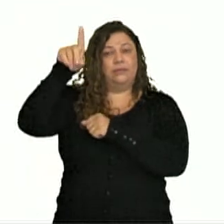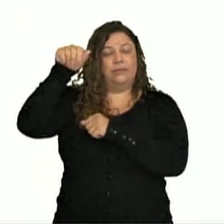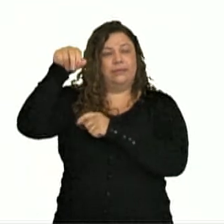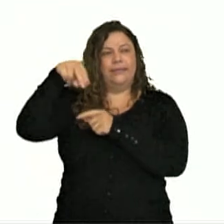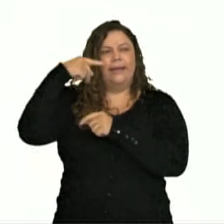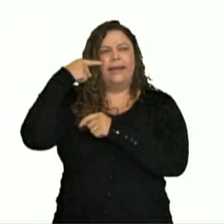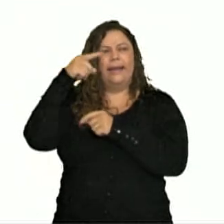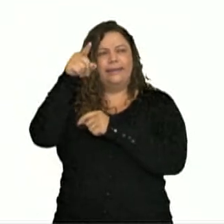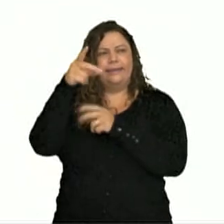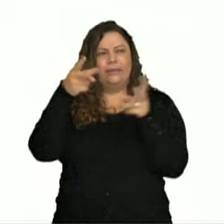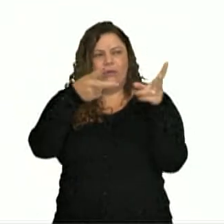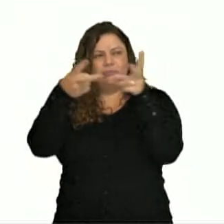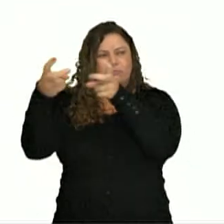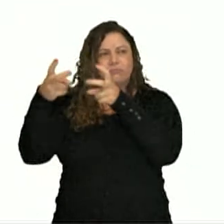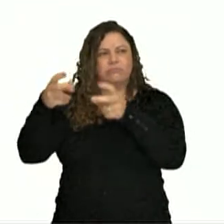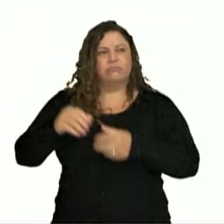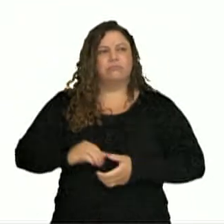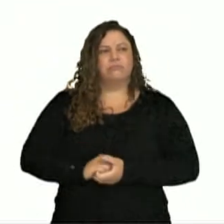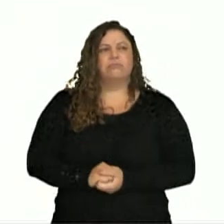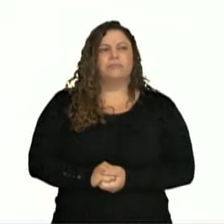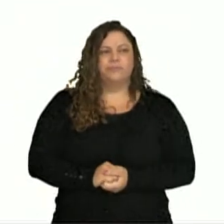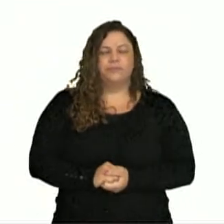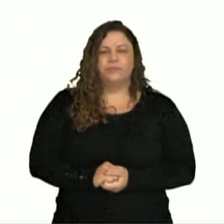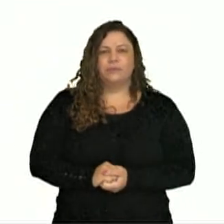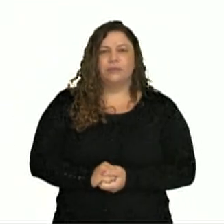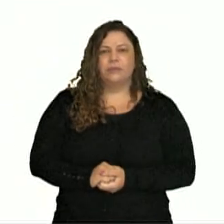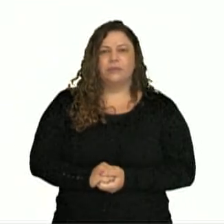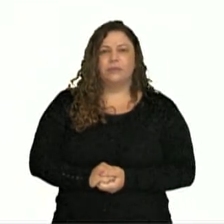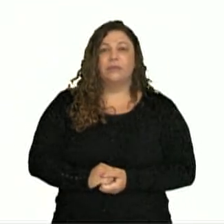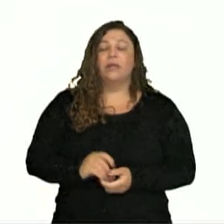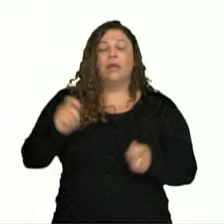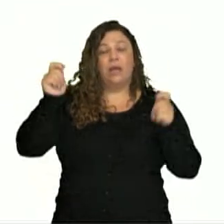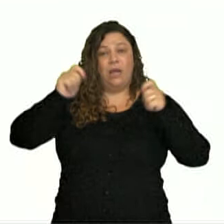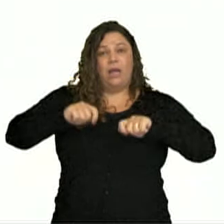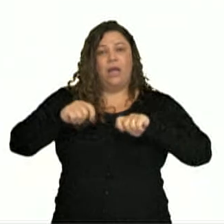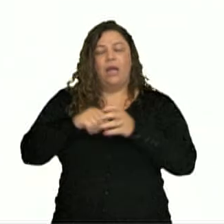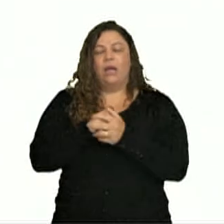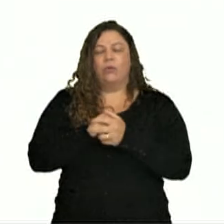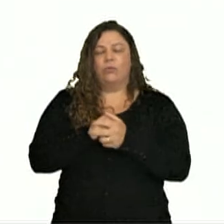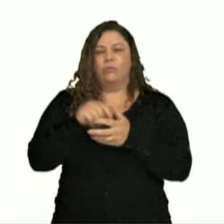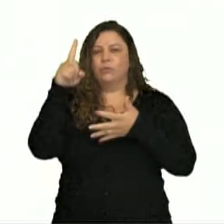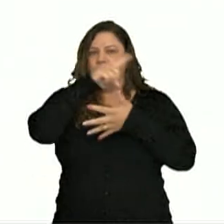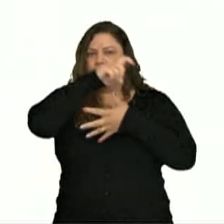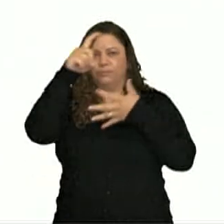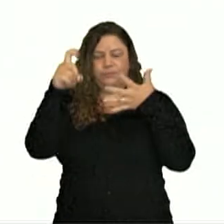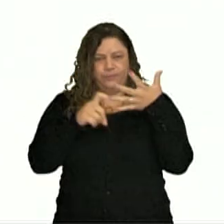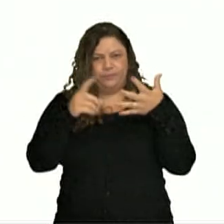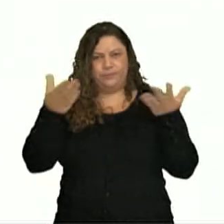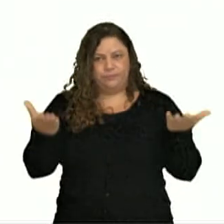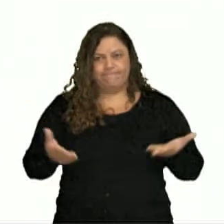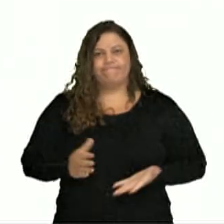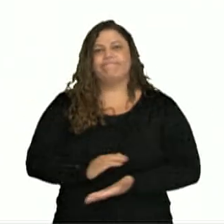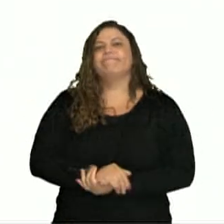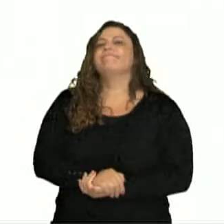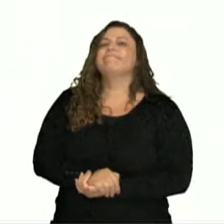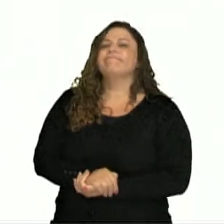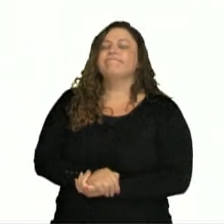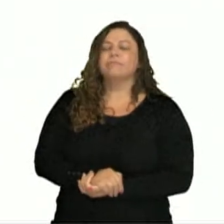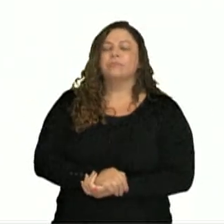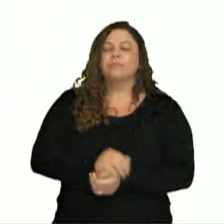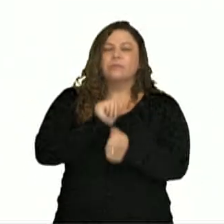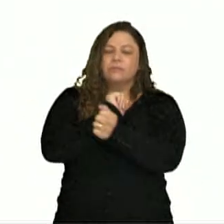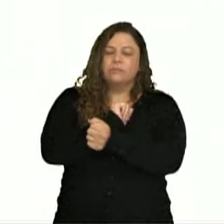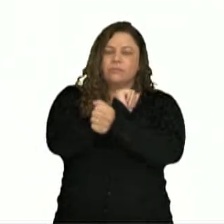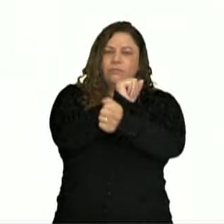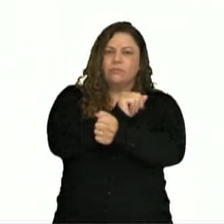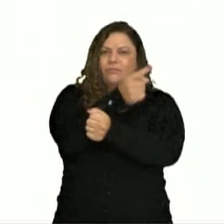verbo aqui, ele está no presente de subjuntivo. É um modo hipotético, né? É só uma questão de tempo para que se rendam. Então, não